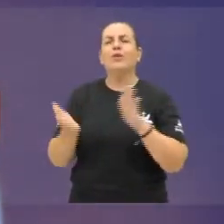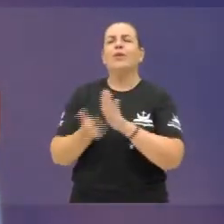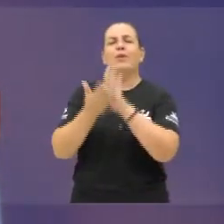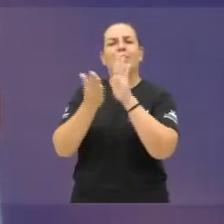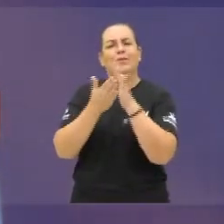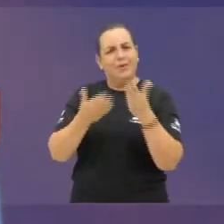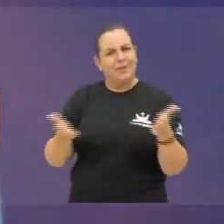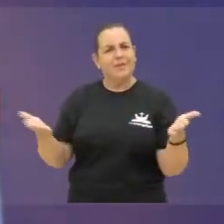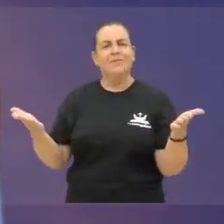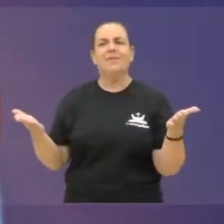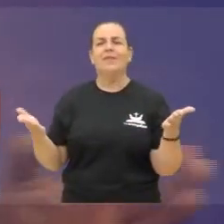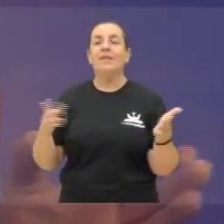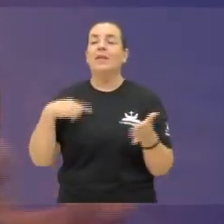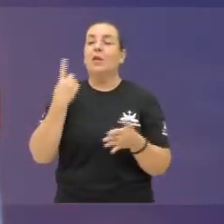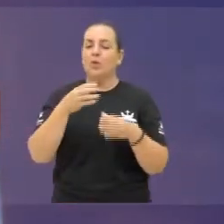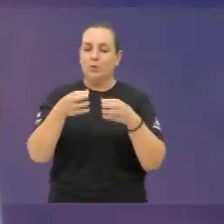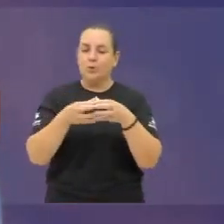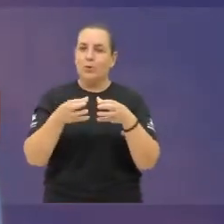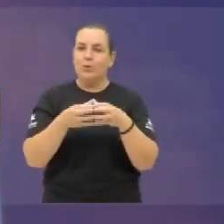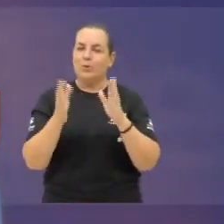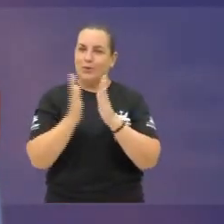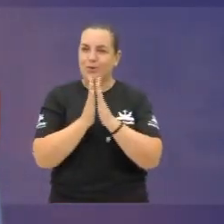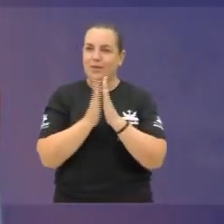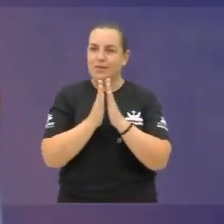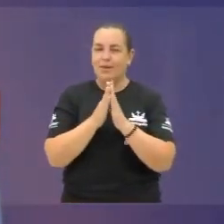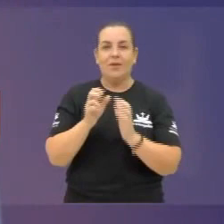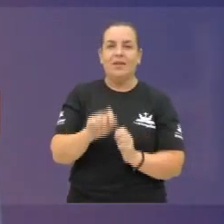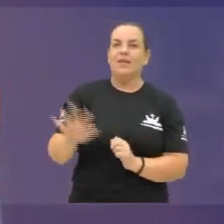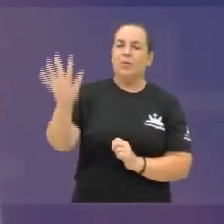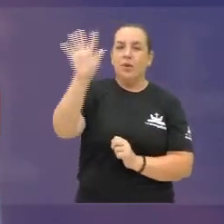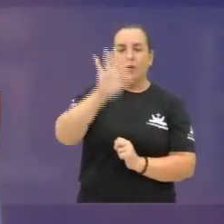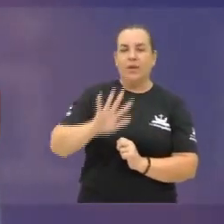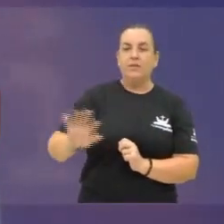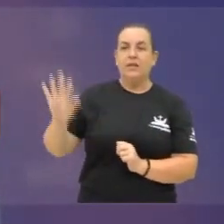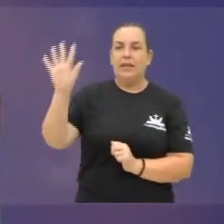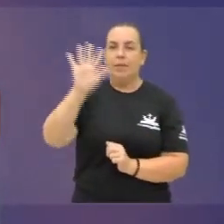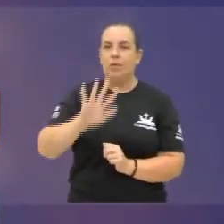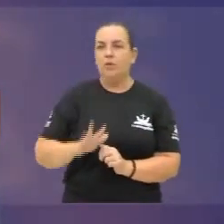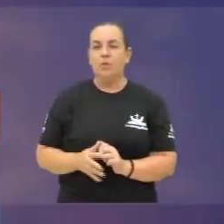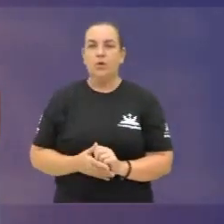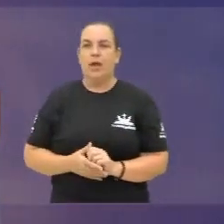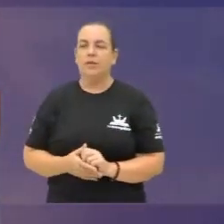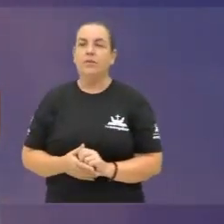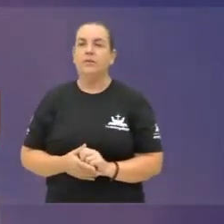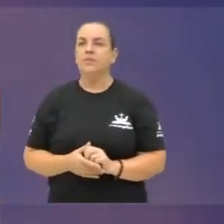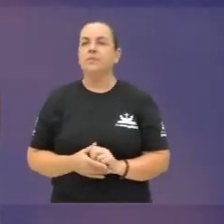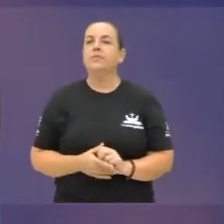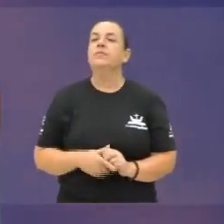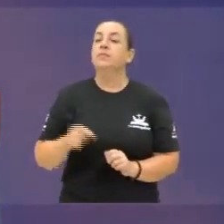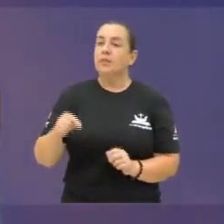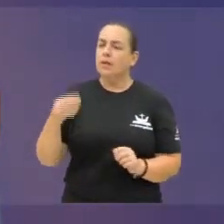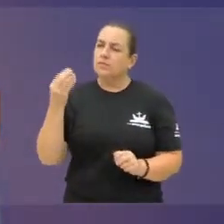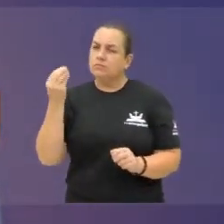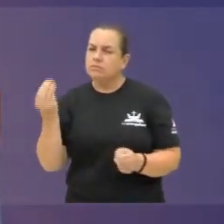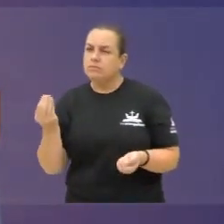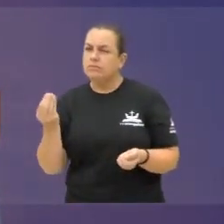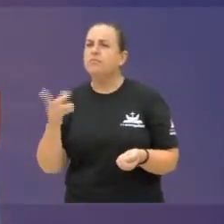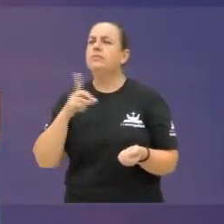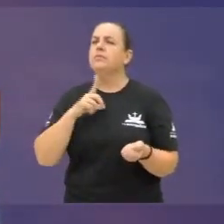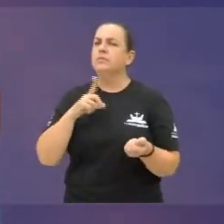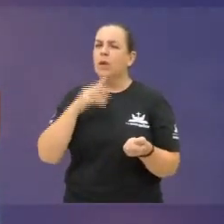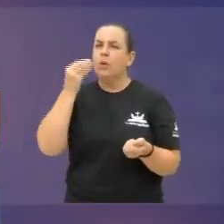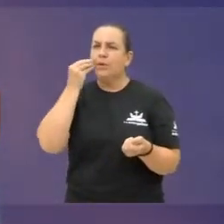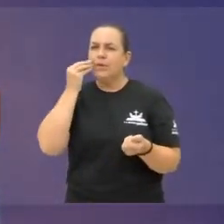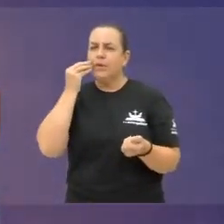louvor. Nosso grupo de oração nacional. Onde muitas famílias têm a oportunidade de terem